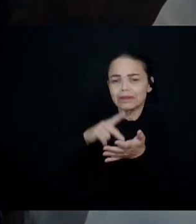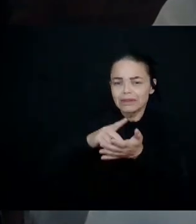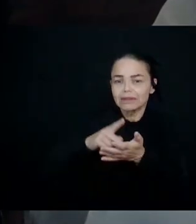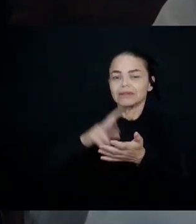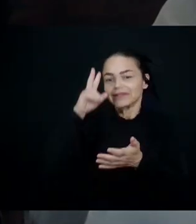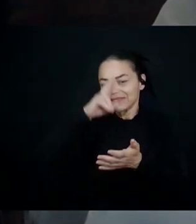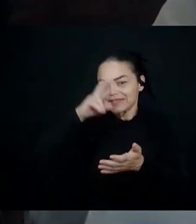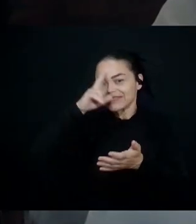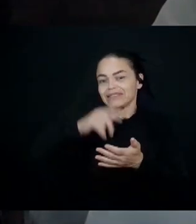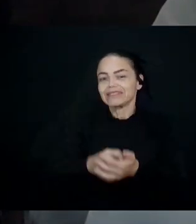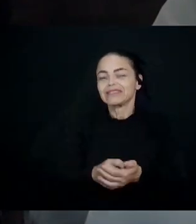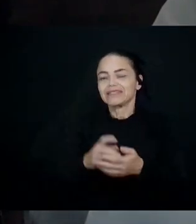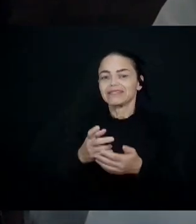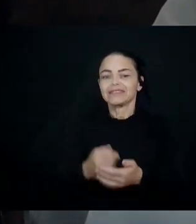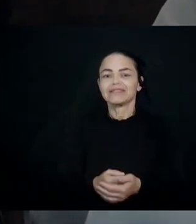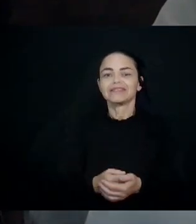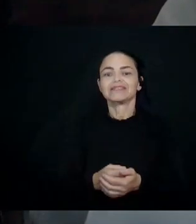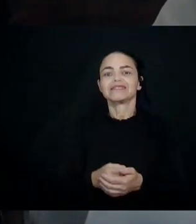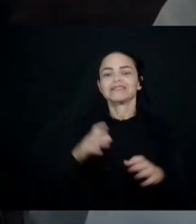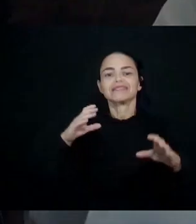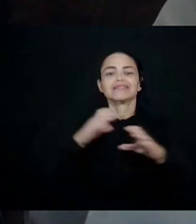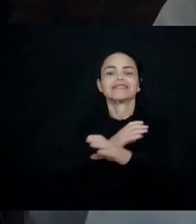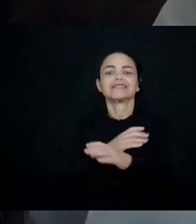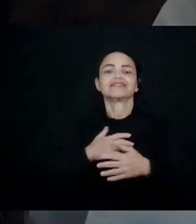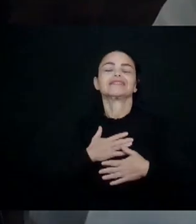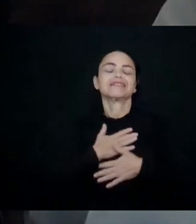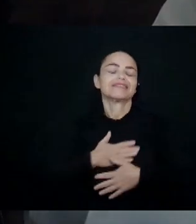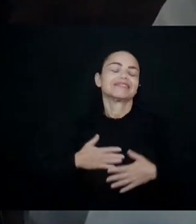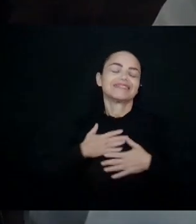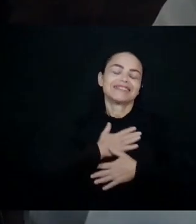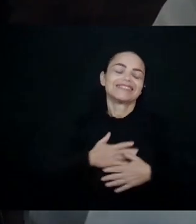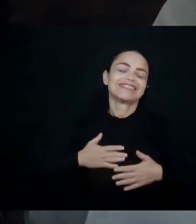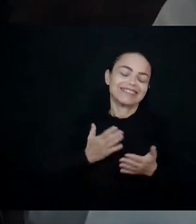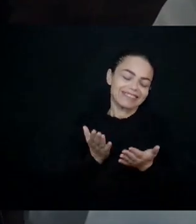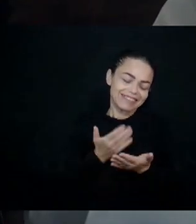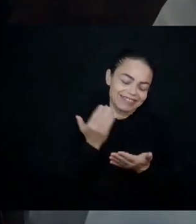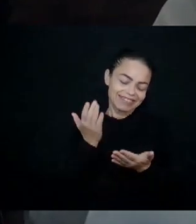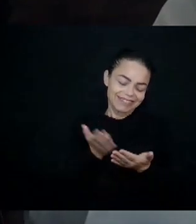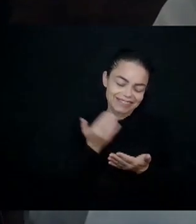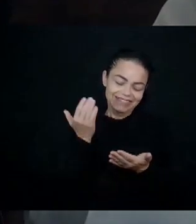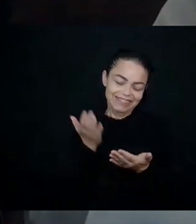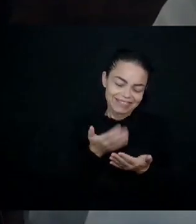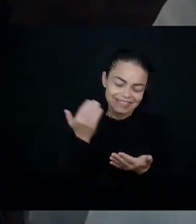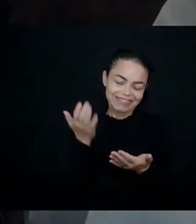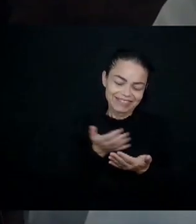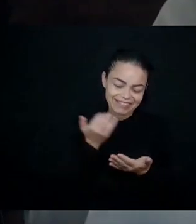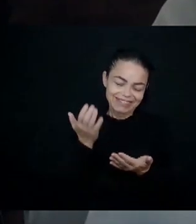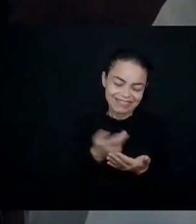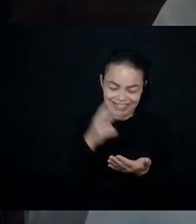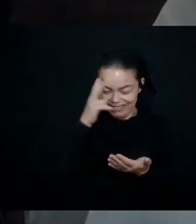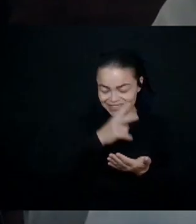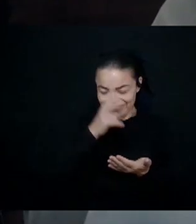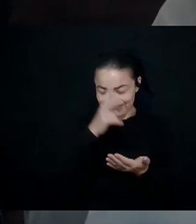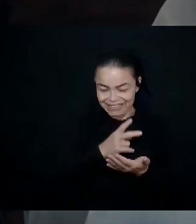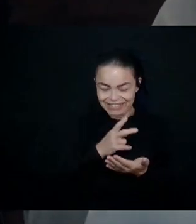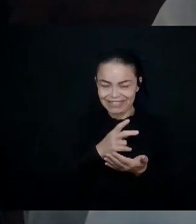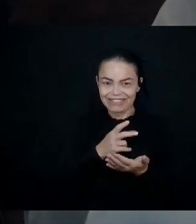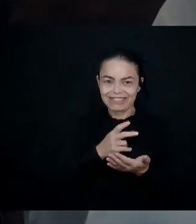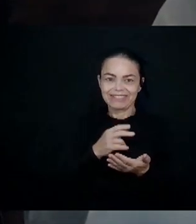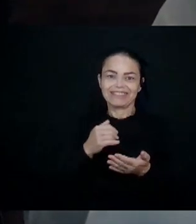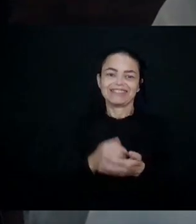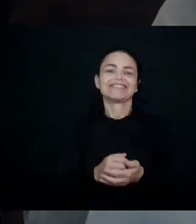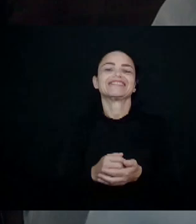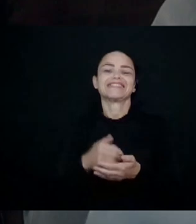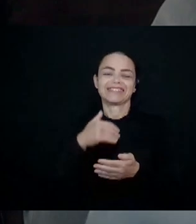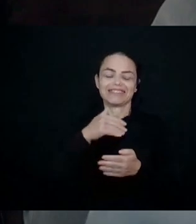disso. E quando você completa, você vai dar uma folheada ou outra, vai acabar encapando, que nem os meus álbuns. Deixa